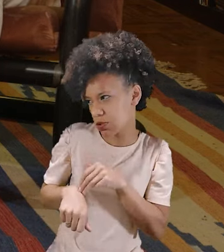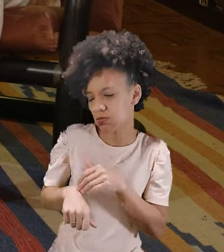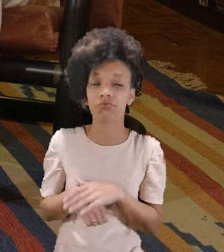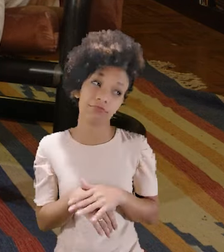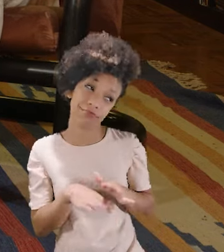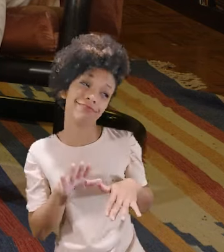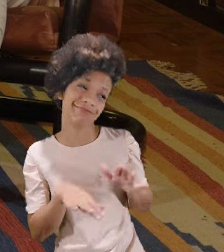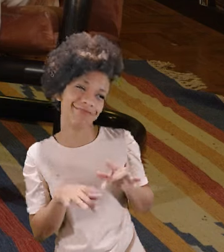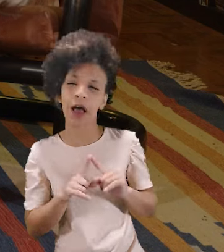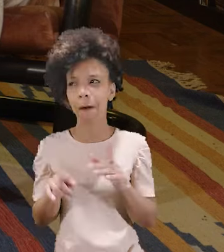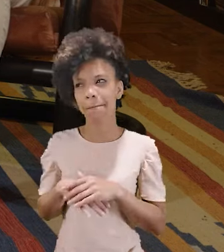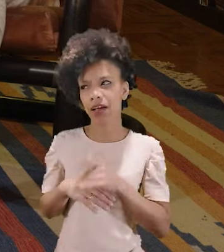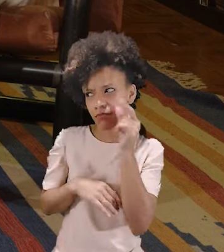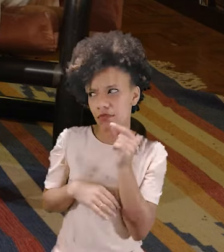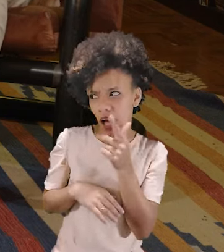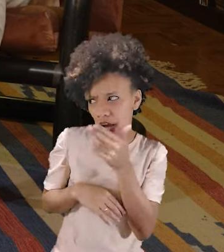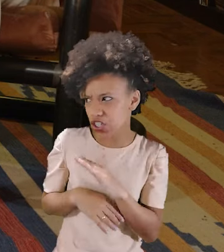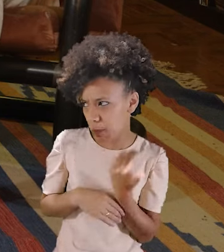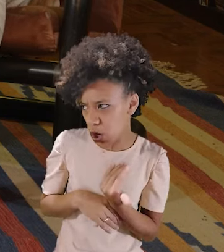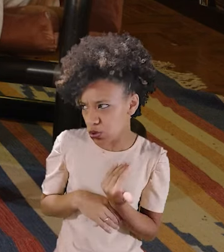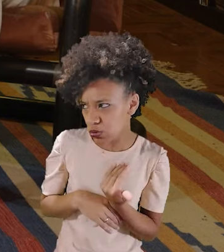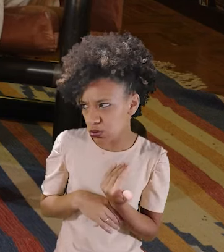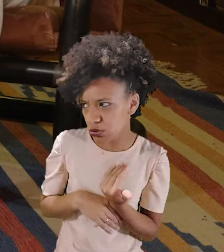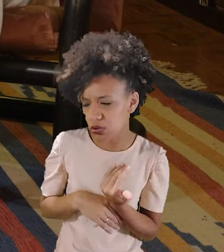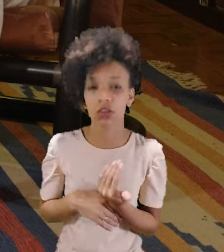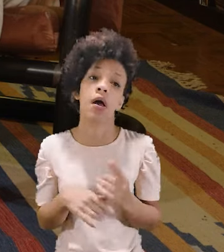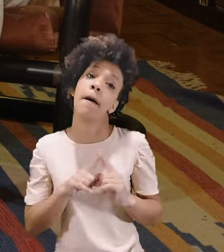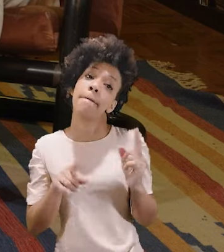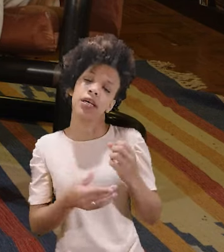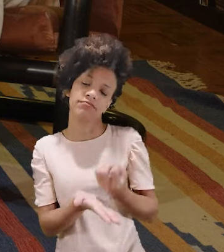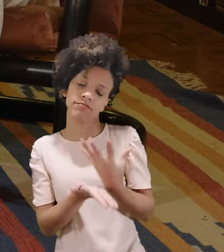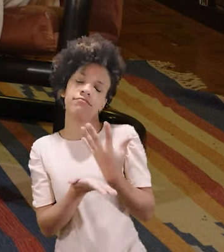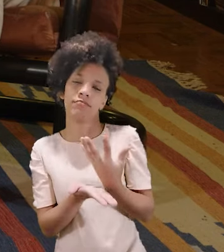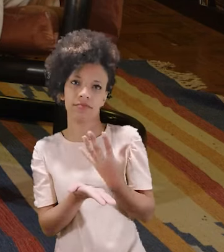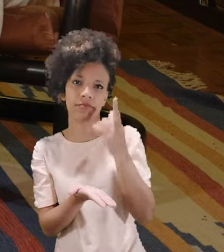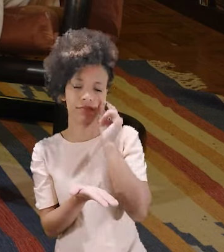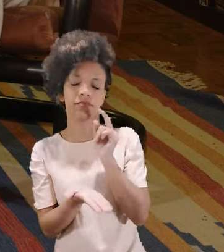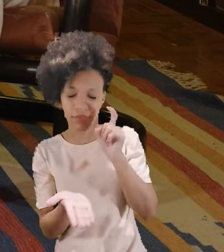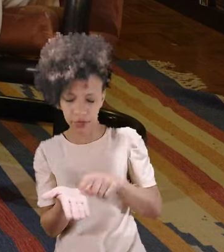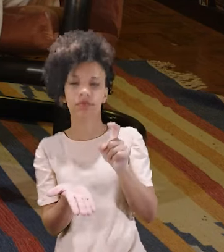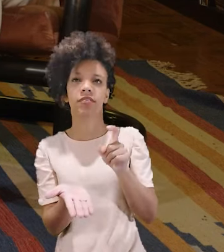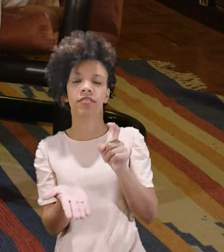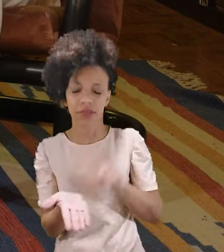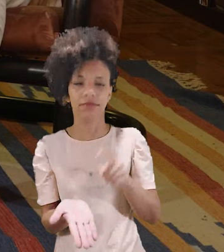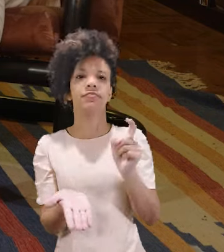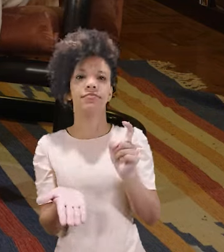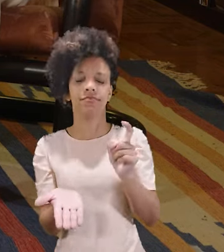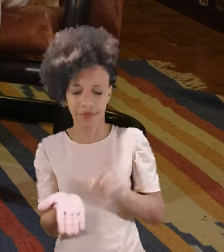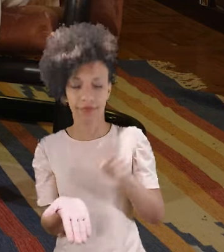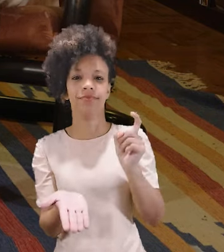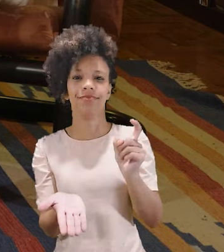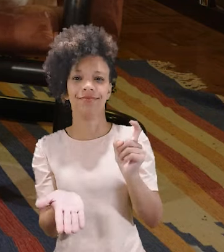daria Império mas o cara do nos galera acho que tá morto Não mas só marquinha toca aperta dorme ficar